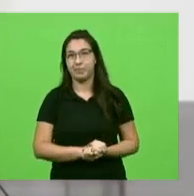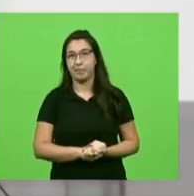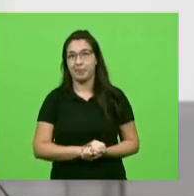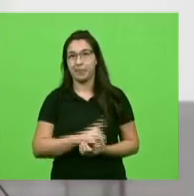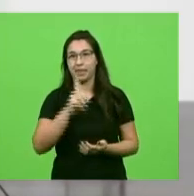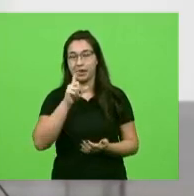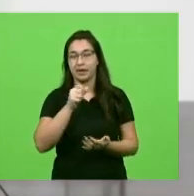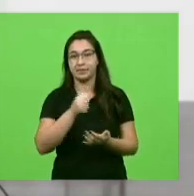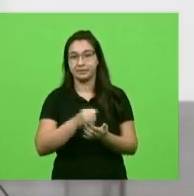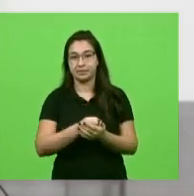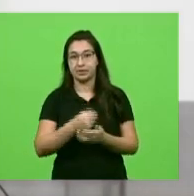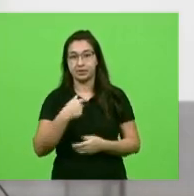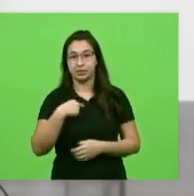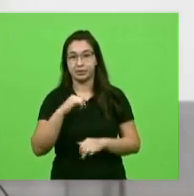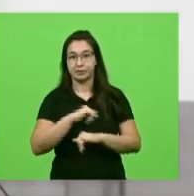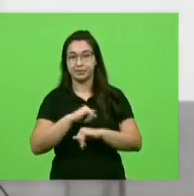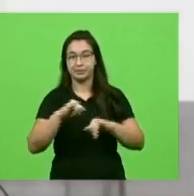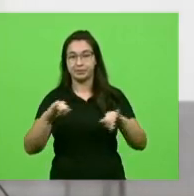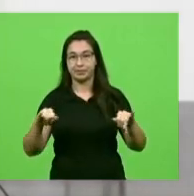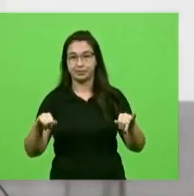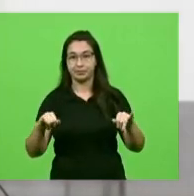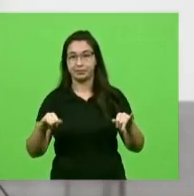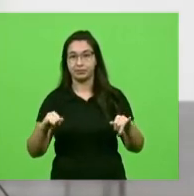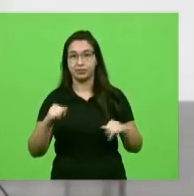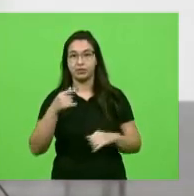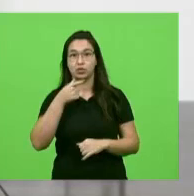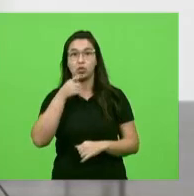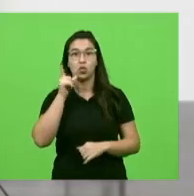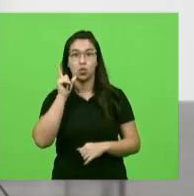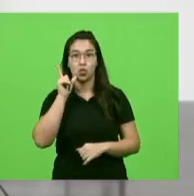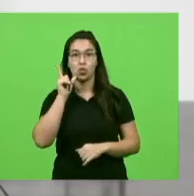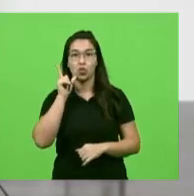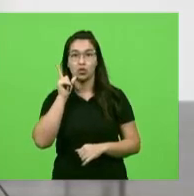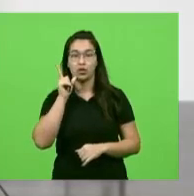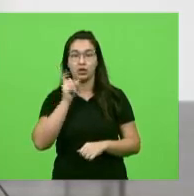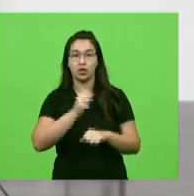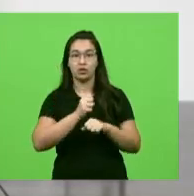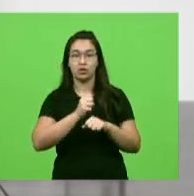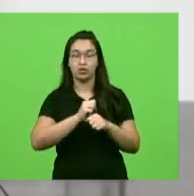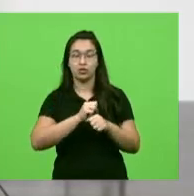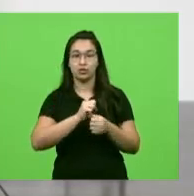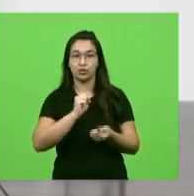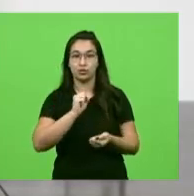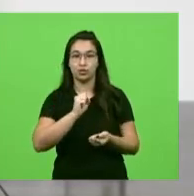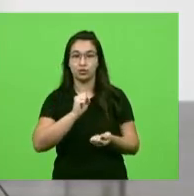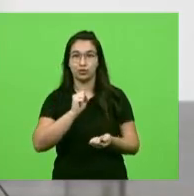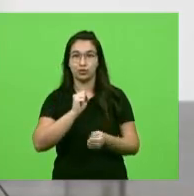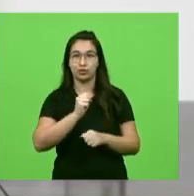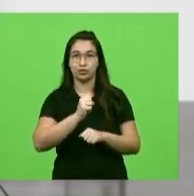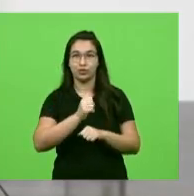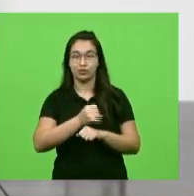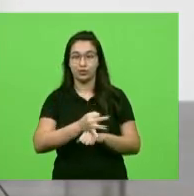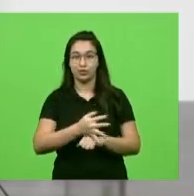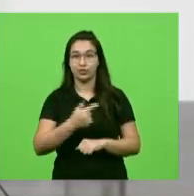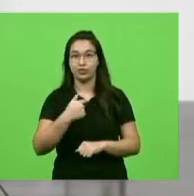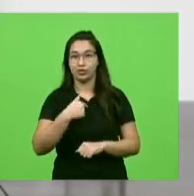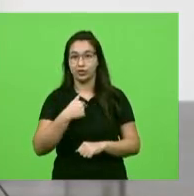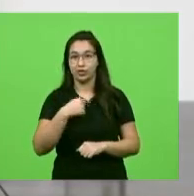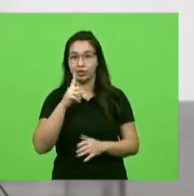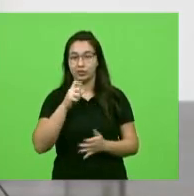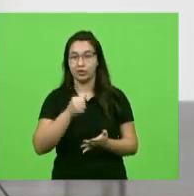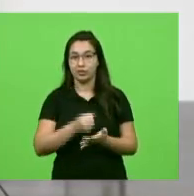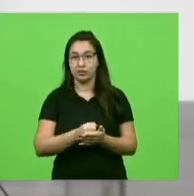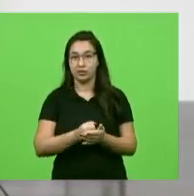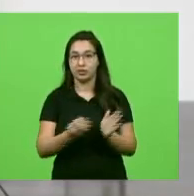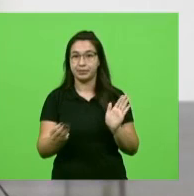decisão que eu comunico, tomada na noite de ontem, que eu comunico hoje a Vossas Excelências, e vai ficar como parte integrante desse julgamento